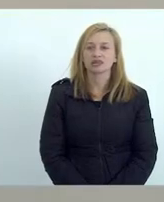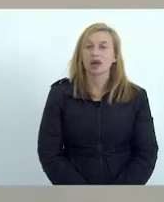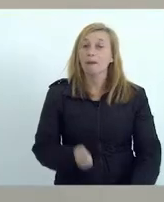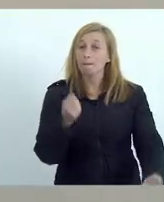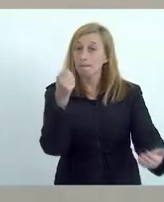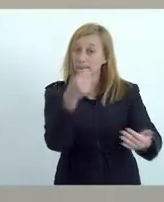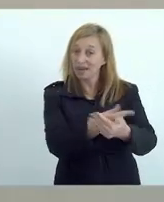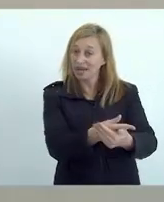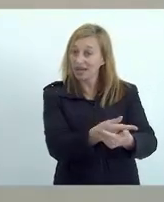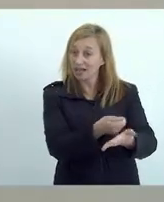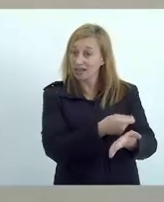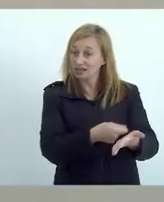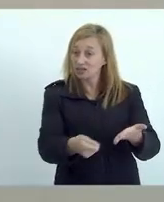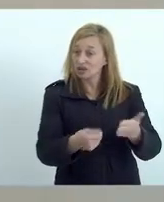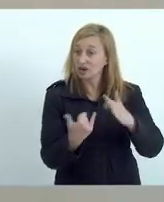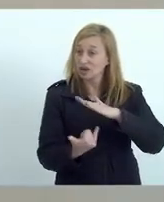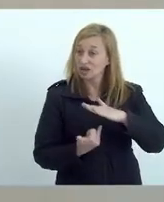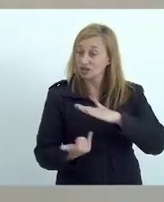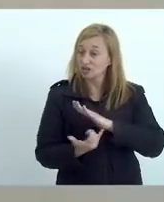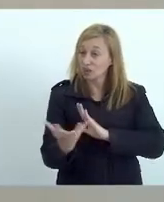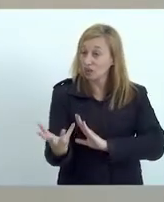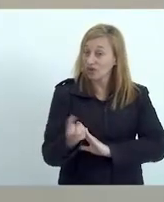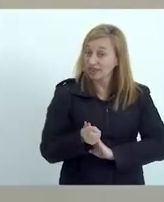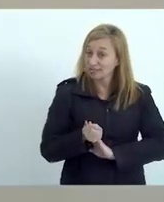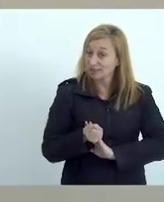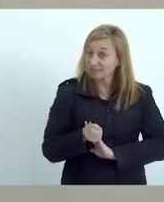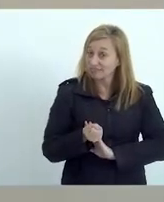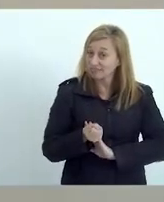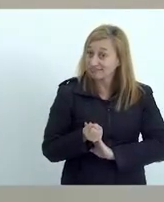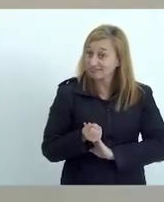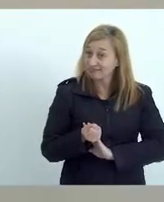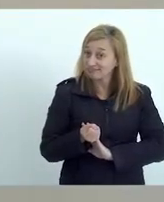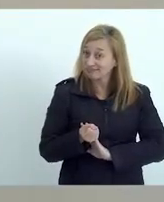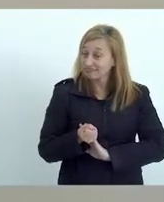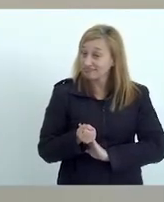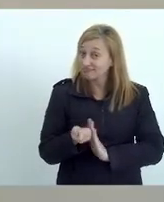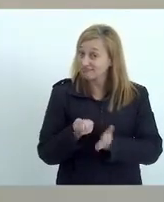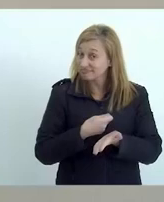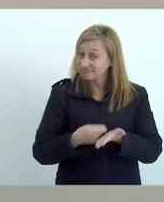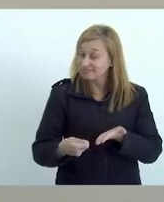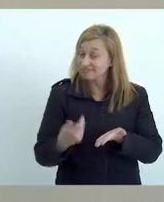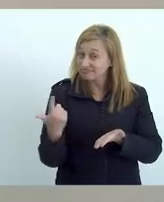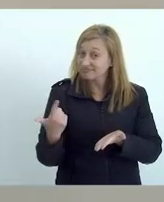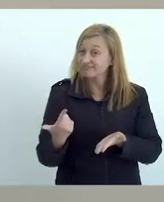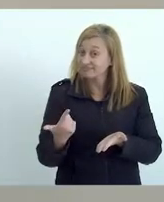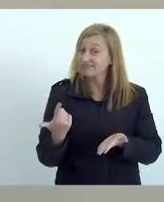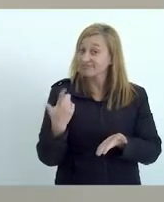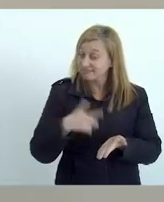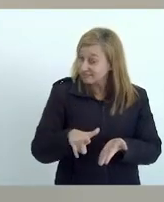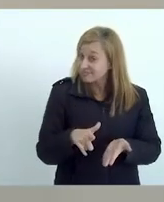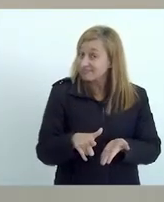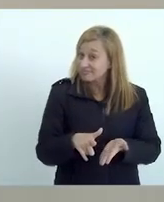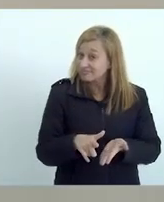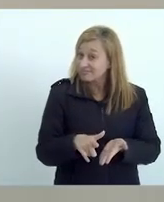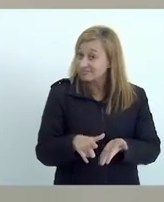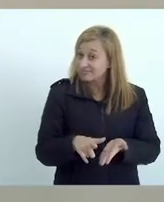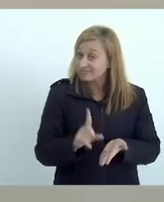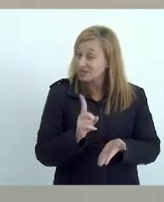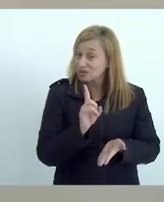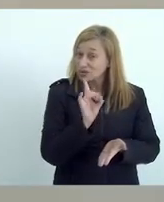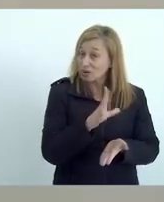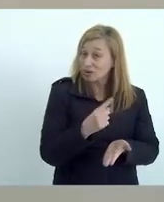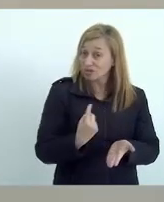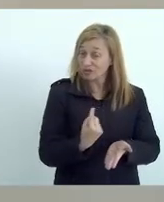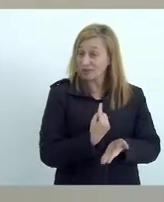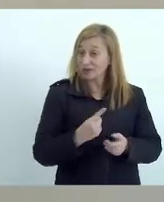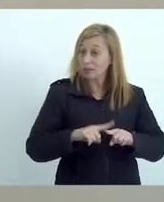pagar nossas inscrições a instituição ela absorveu essas inscrições não será aceitou mais uma vez a nossa as inscrições e não